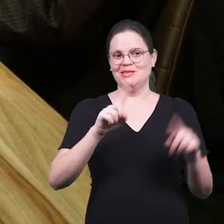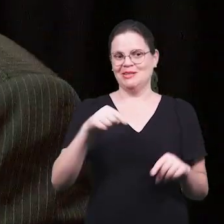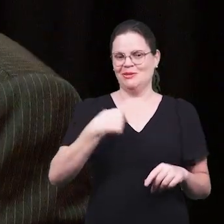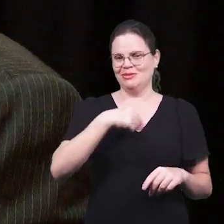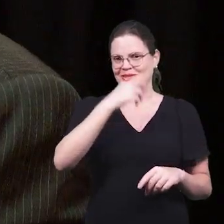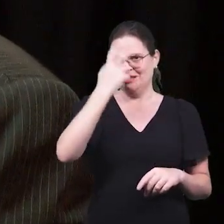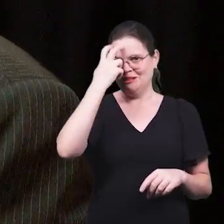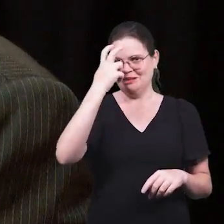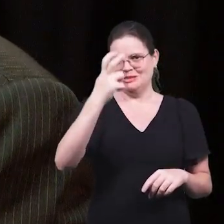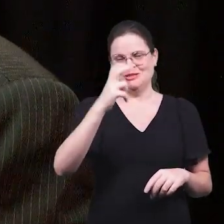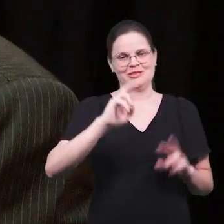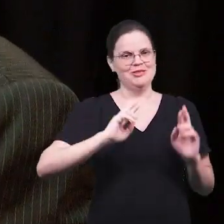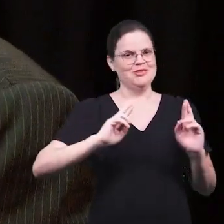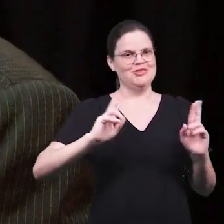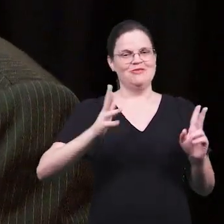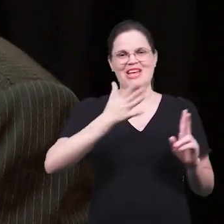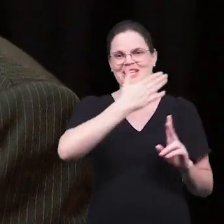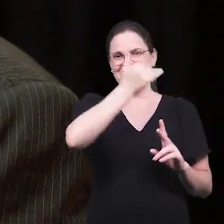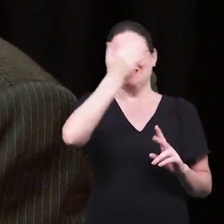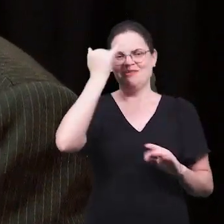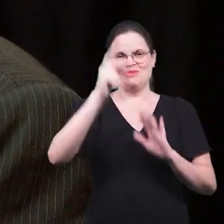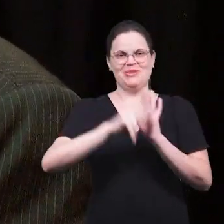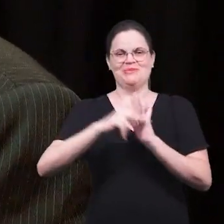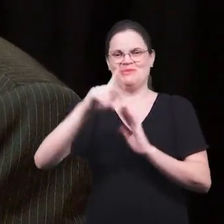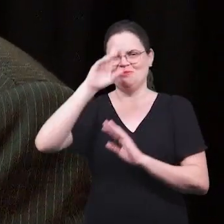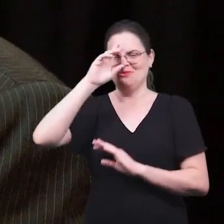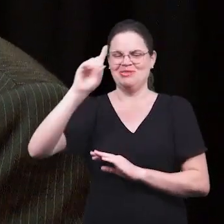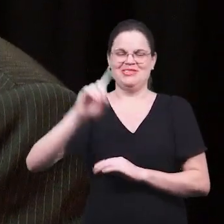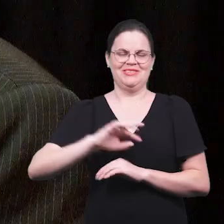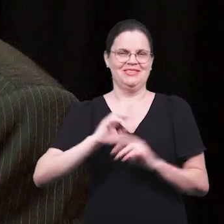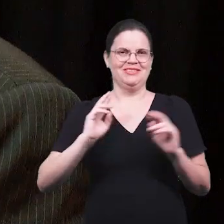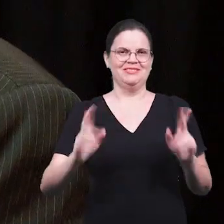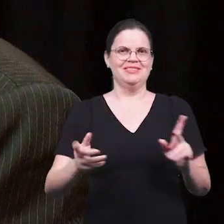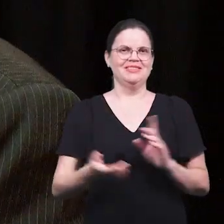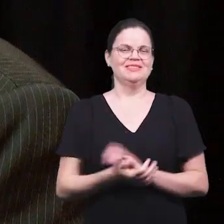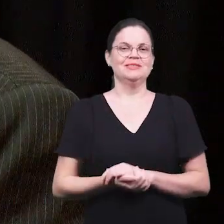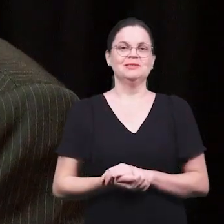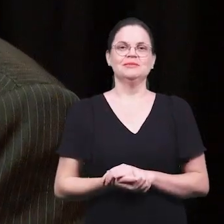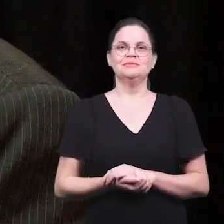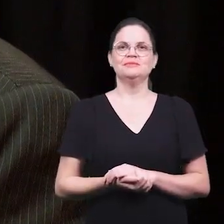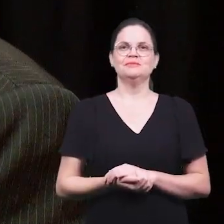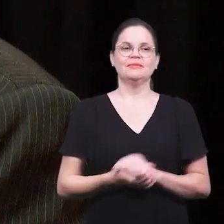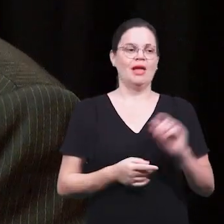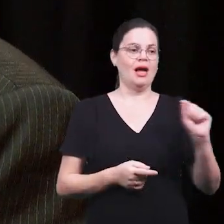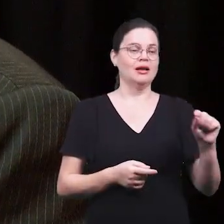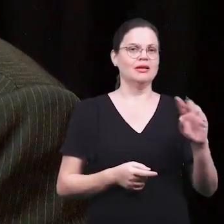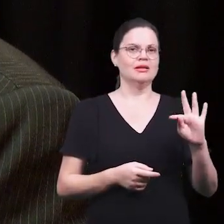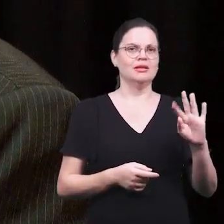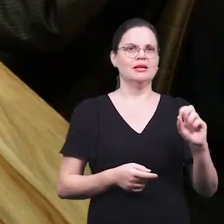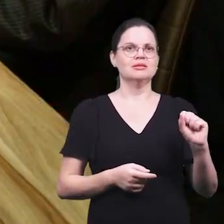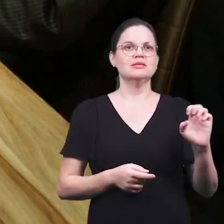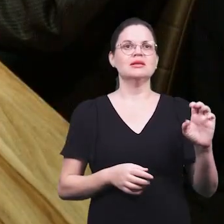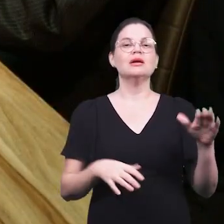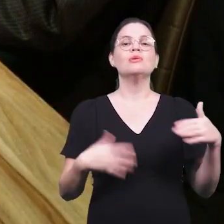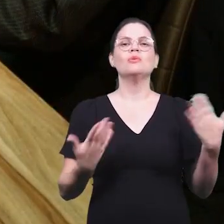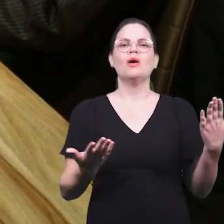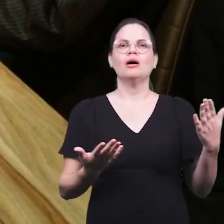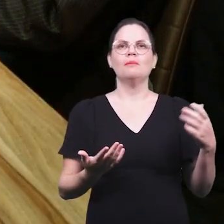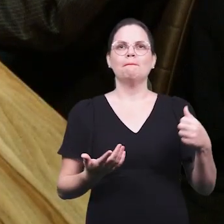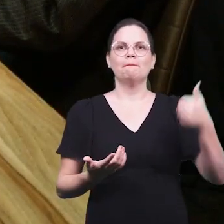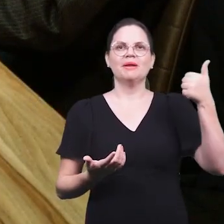homem é diferente da sabedoria de Deus, com né? certeza. Muito diferente. Imagina em que posição eu fiquei no TSE. No TSE.